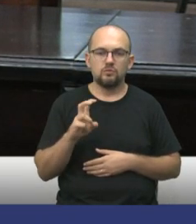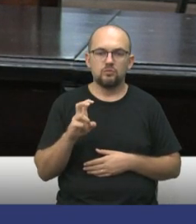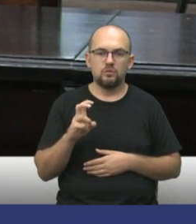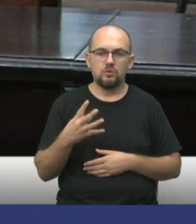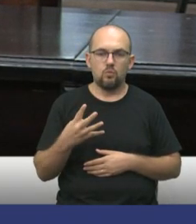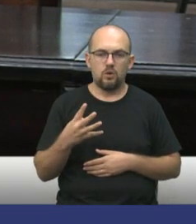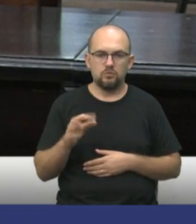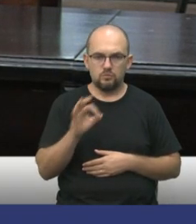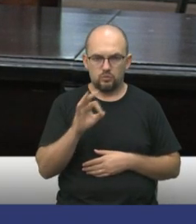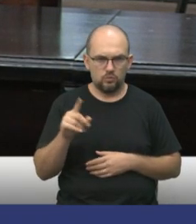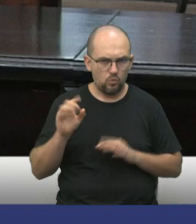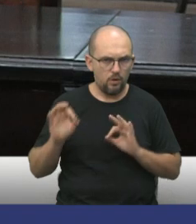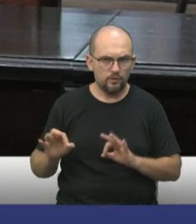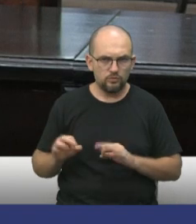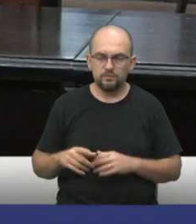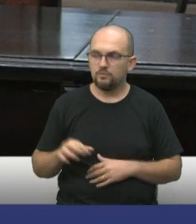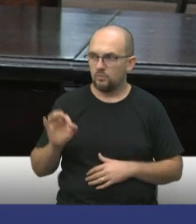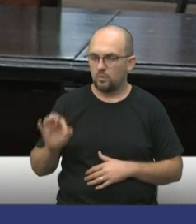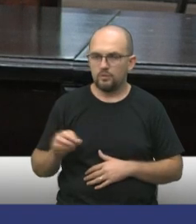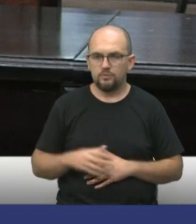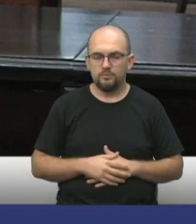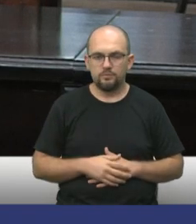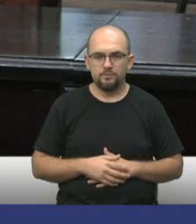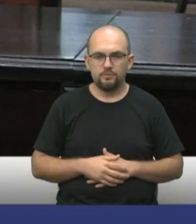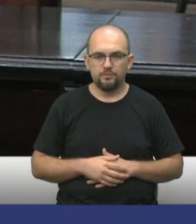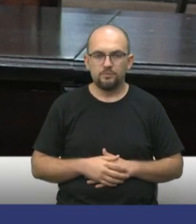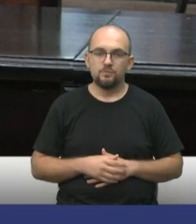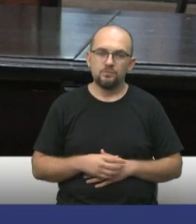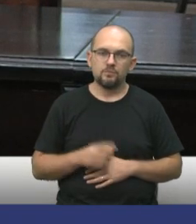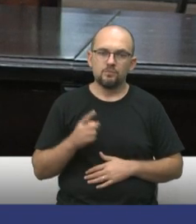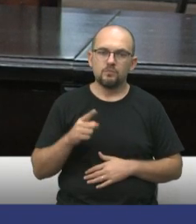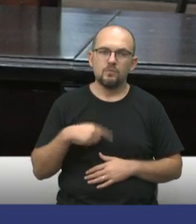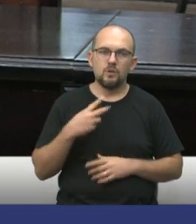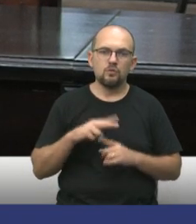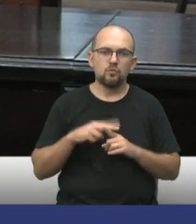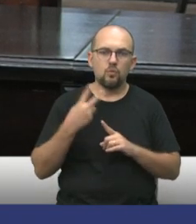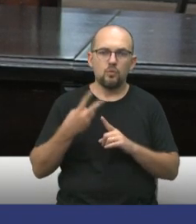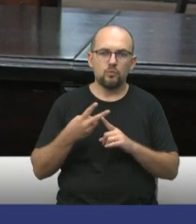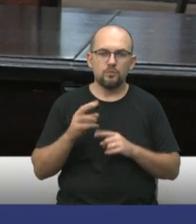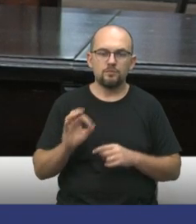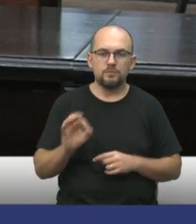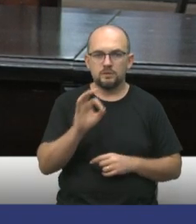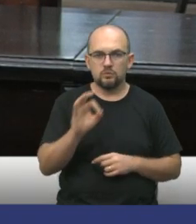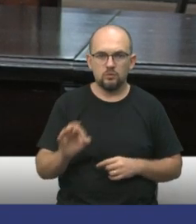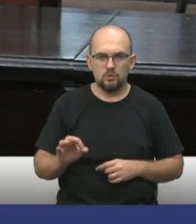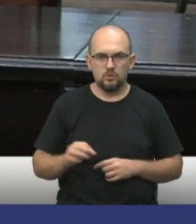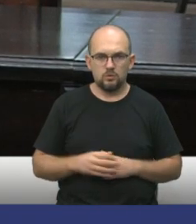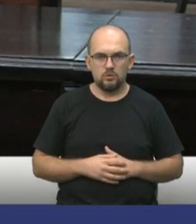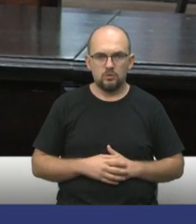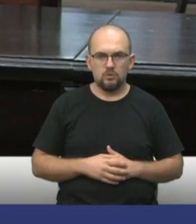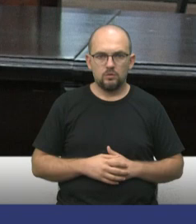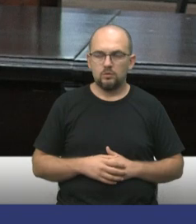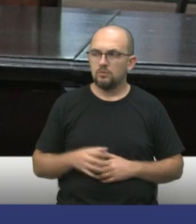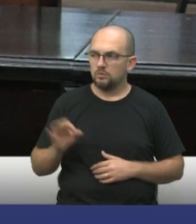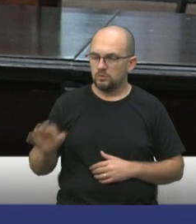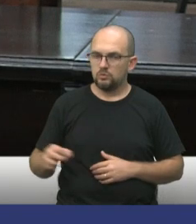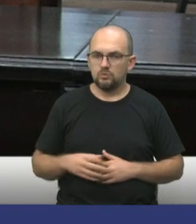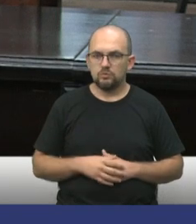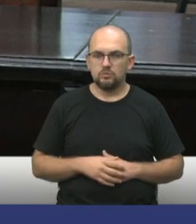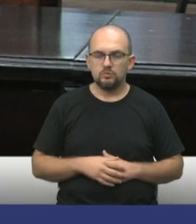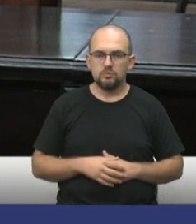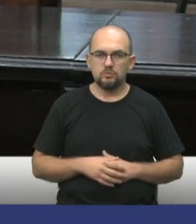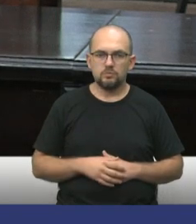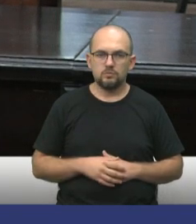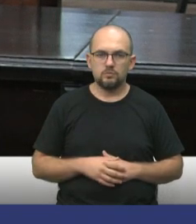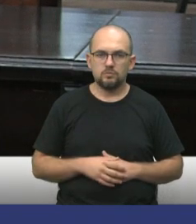38,54%, correto? Correto. Então, praticamente está dobrando aqui o percentual. Isso.